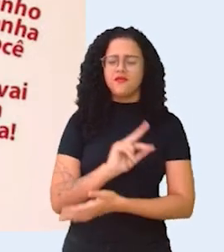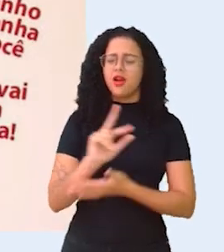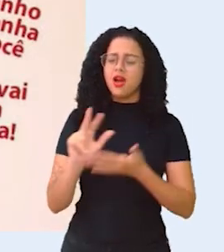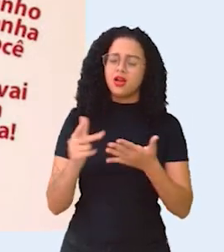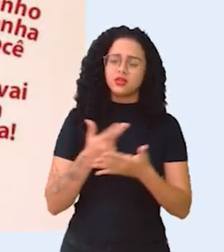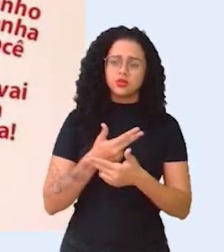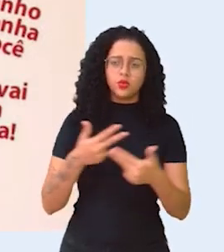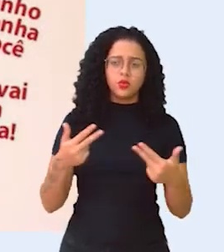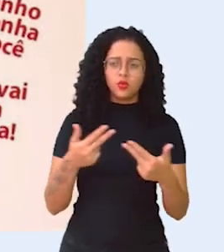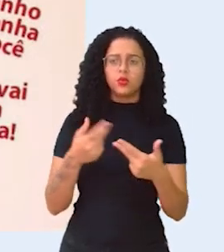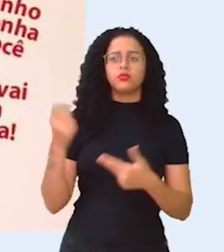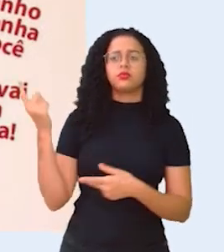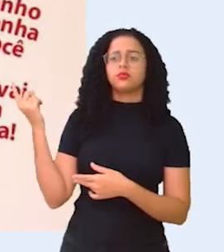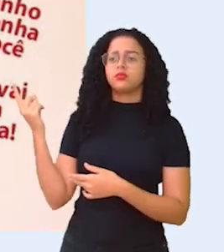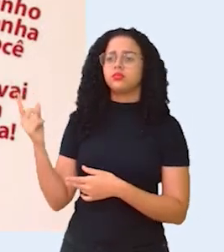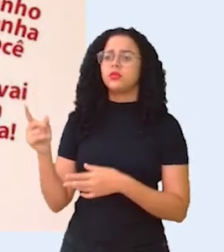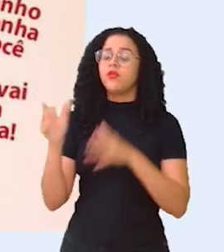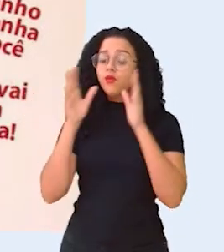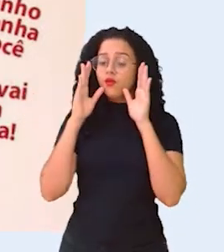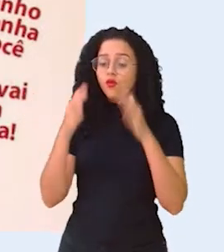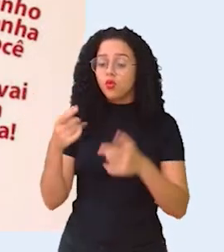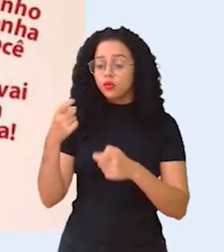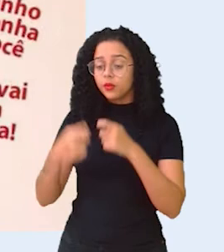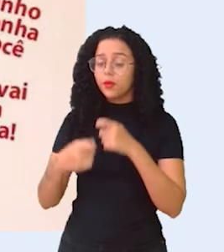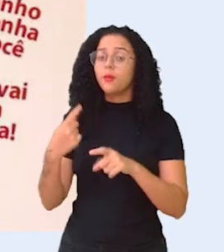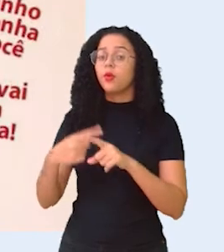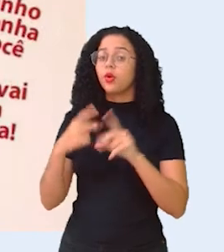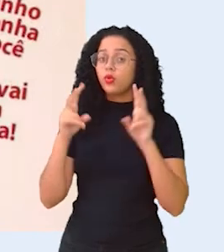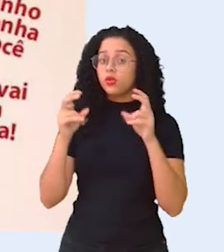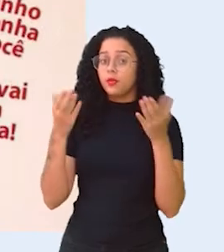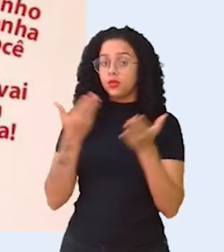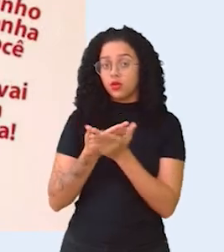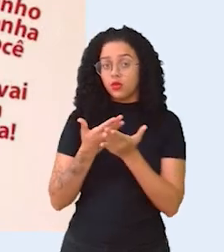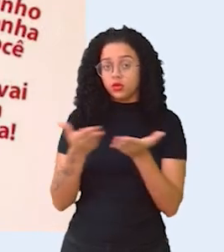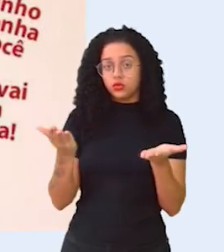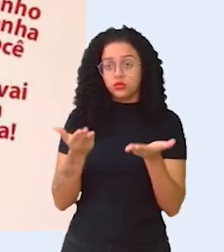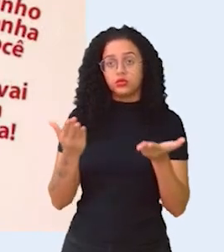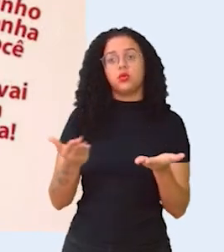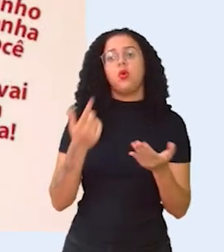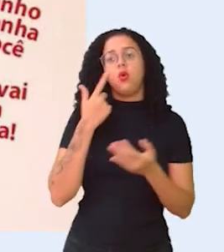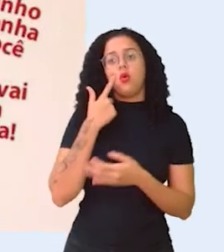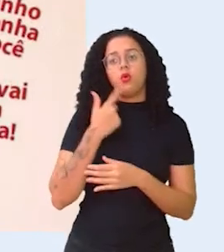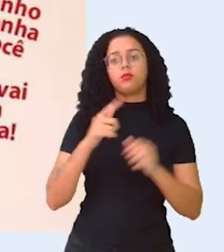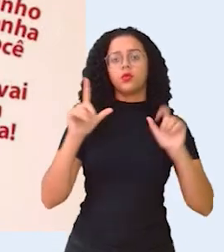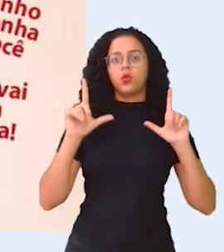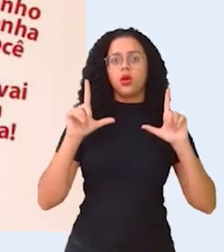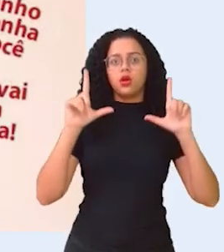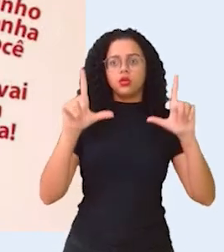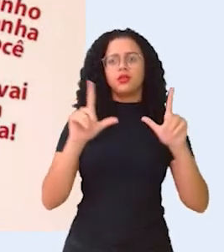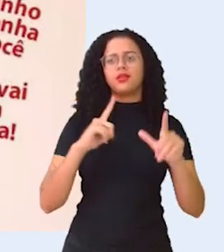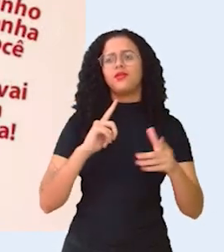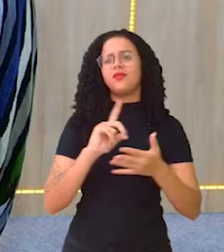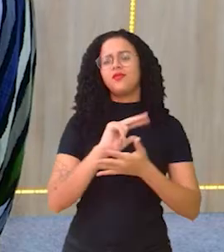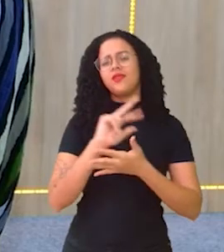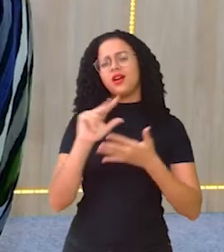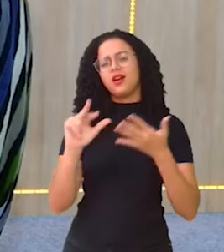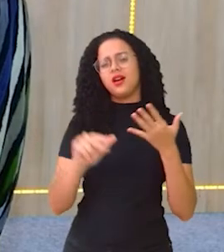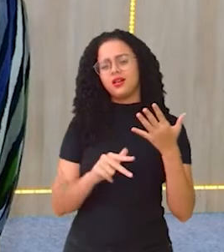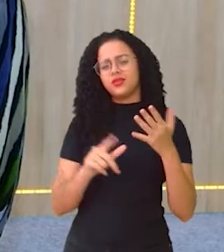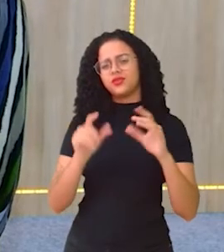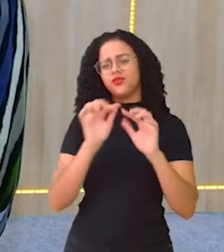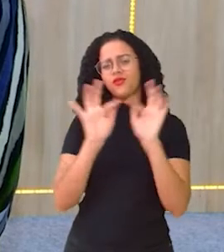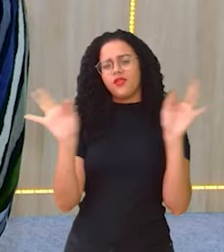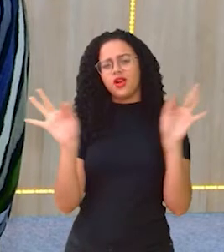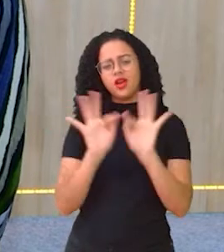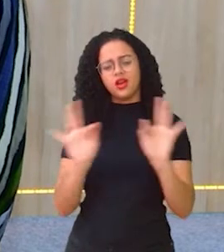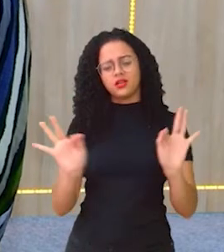trazendo aqui para as questões sexuais justamente para o seu tema da nossa aula. Então, vejam esse cartaz. Tem diversas e diversas